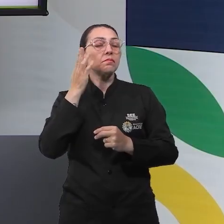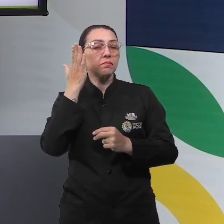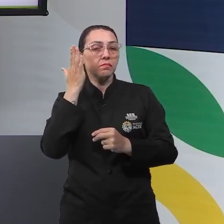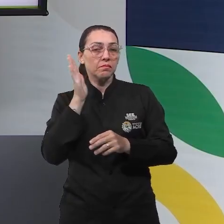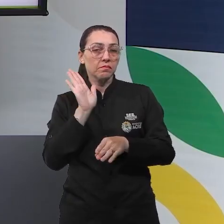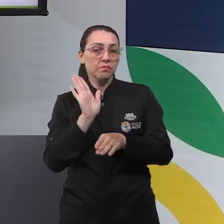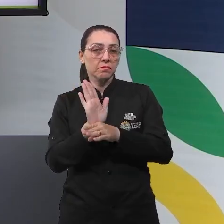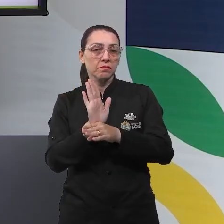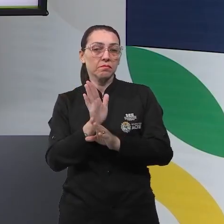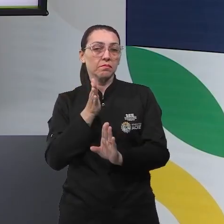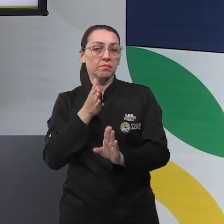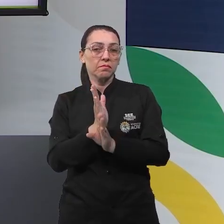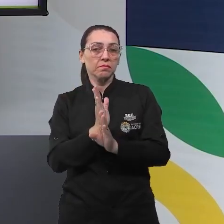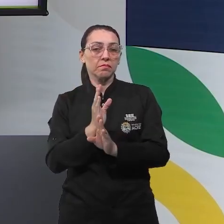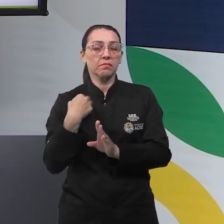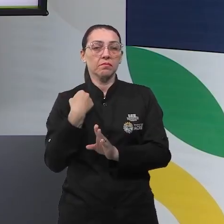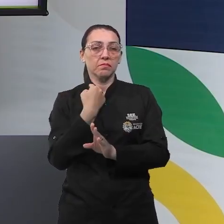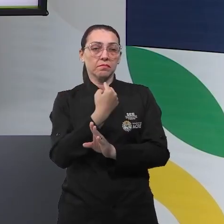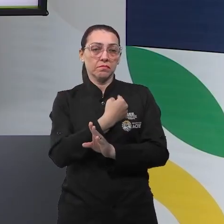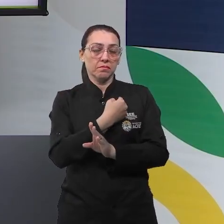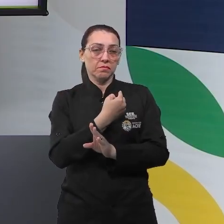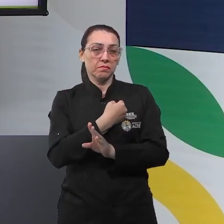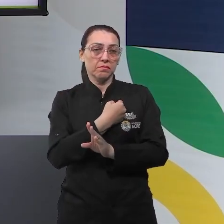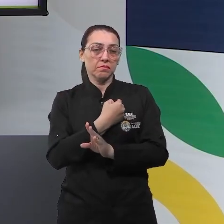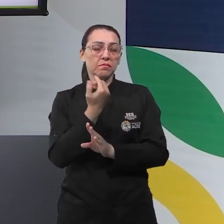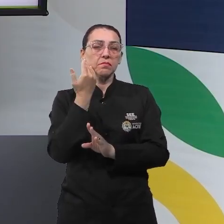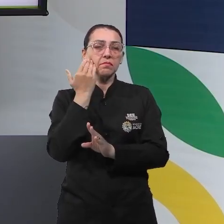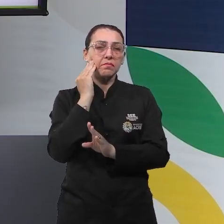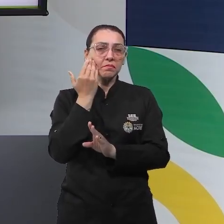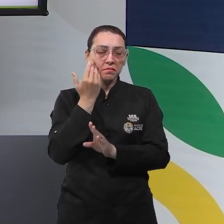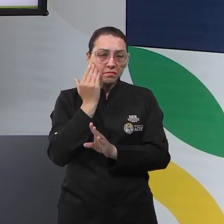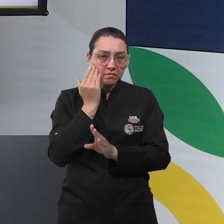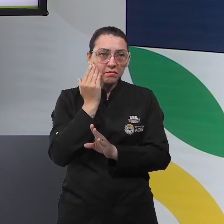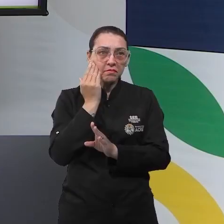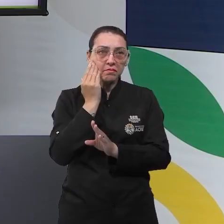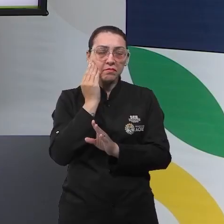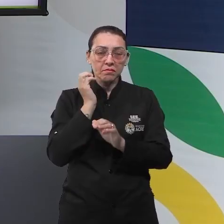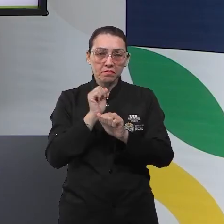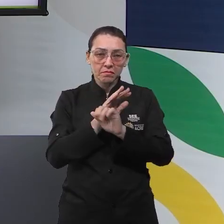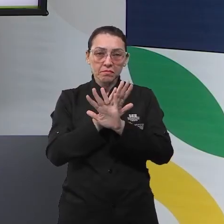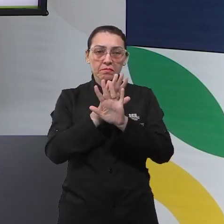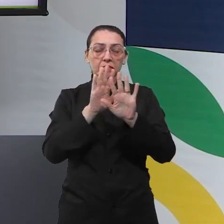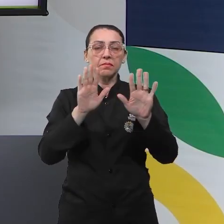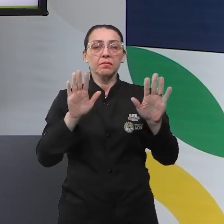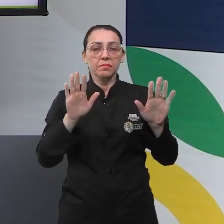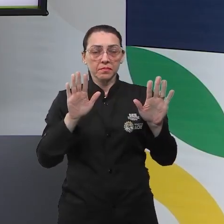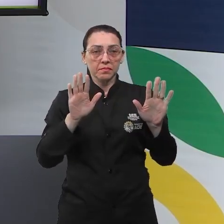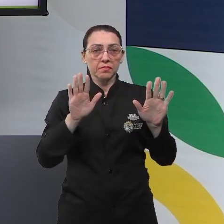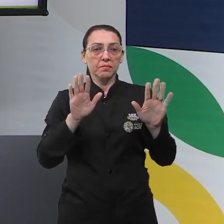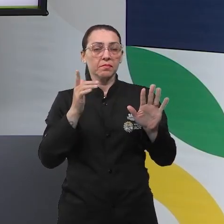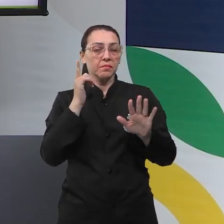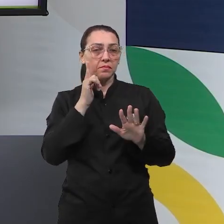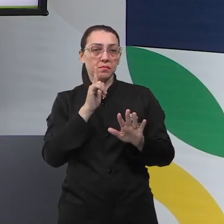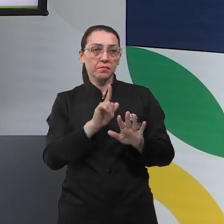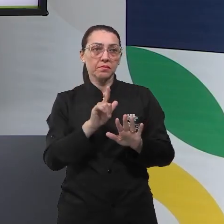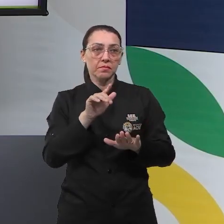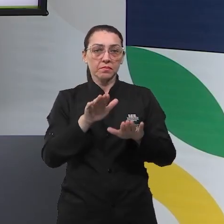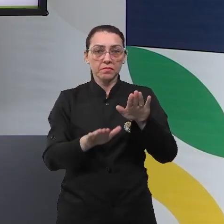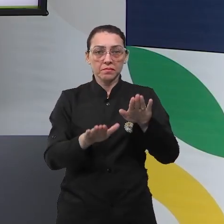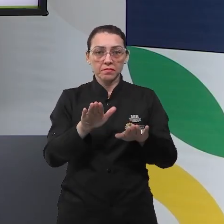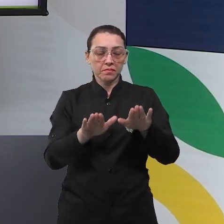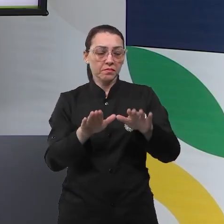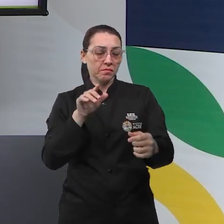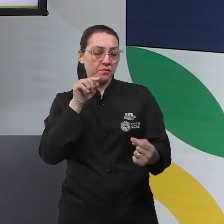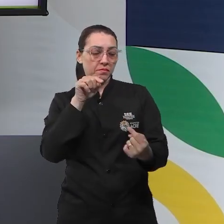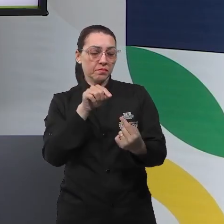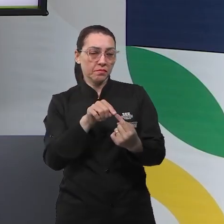identificar e ajuda a nós interpretar, tá bom? Para chegarmos a uma determinada